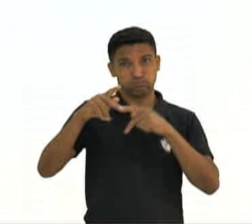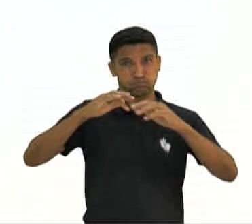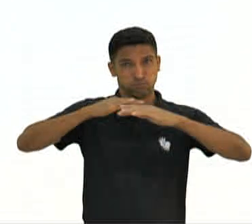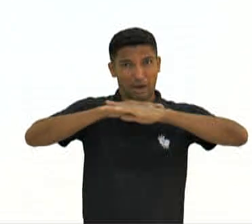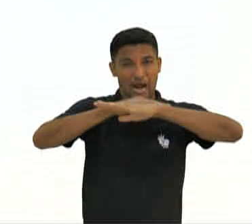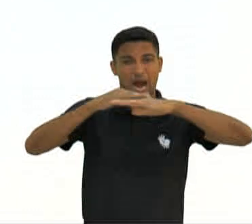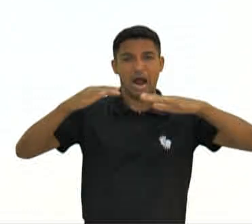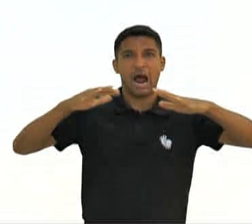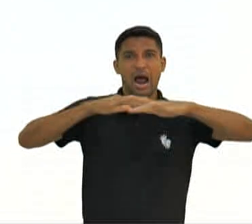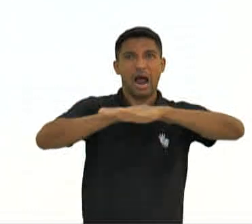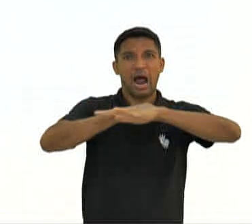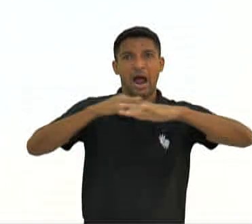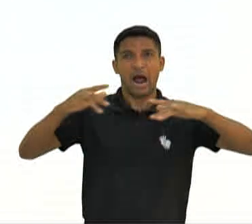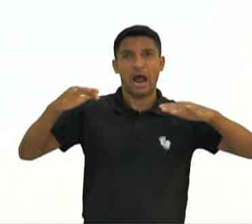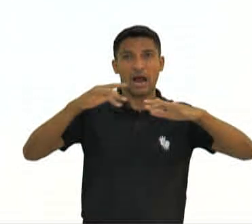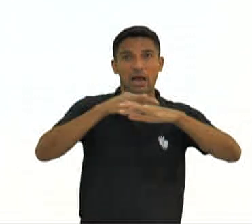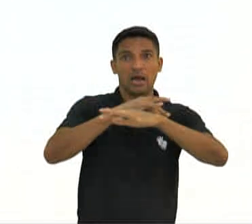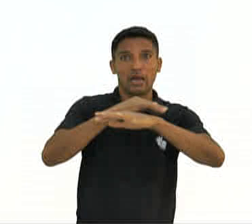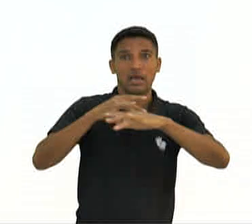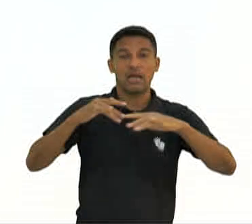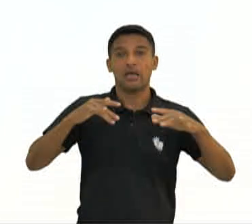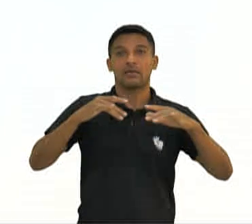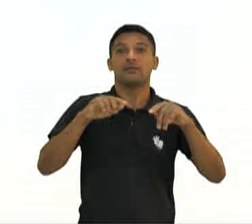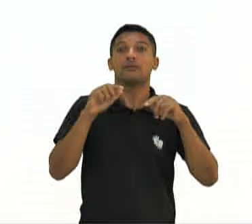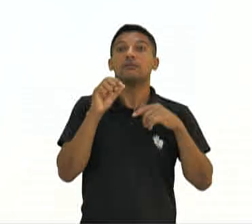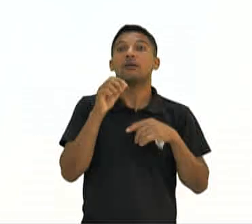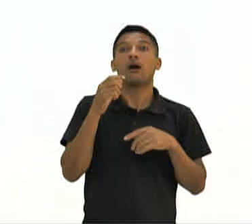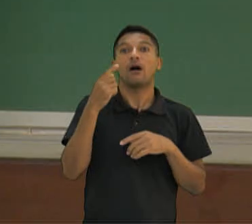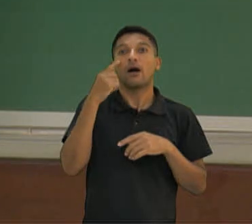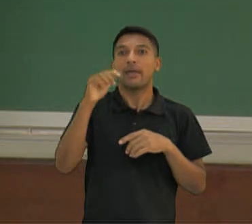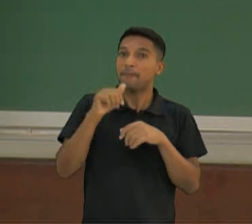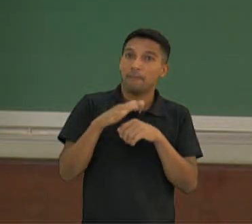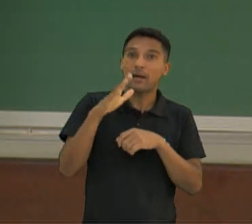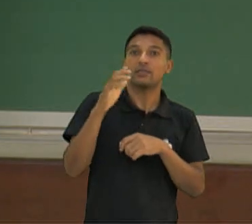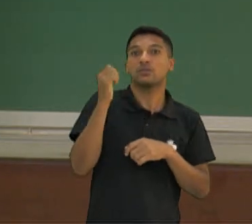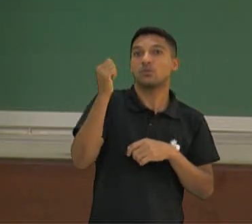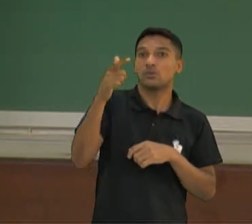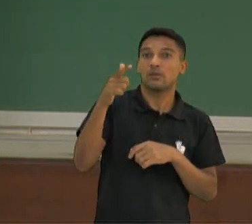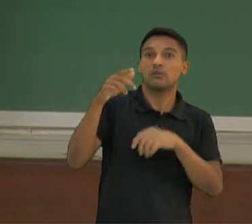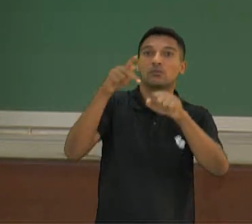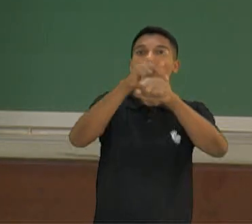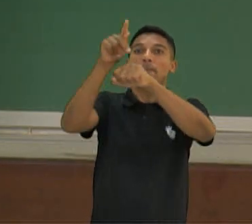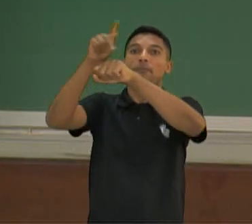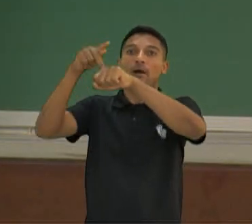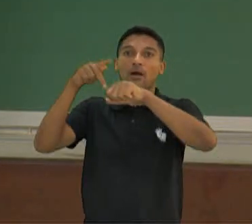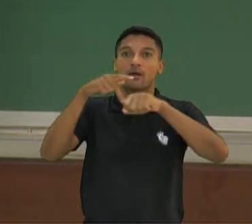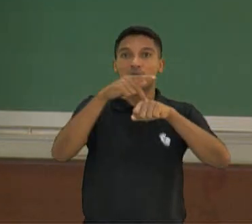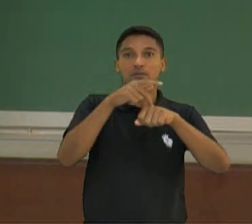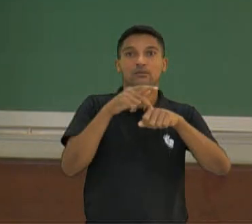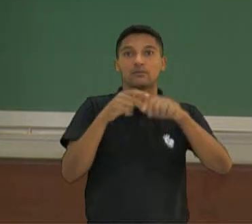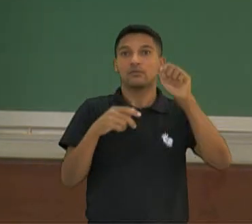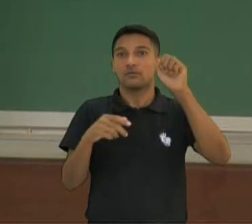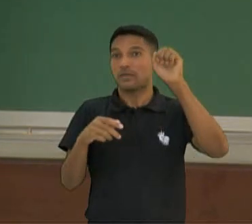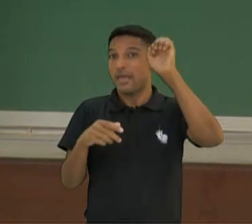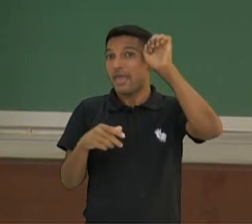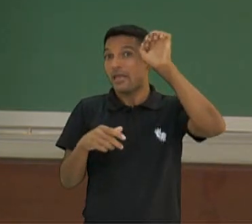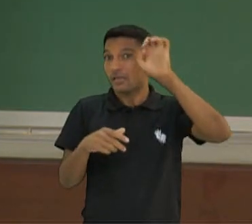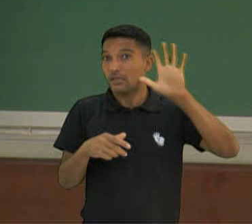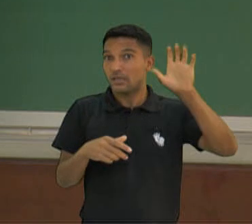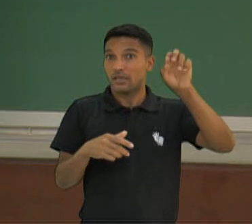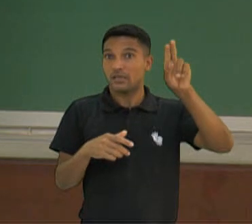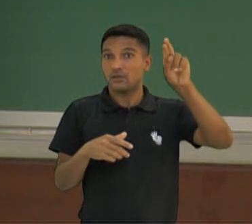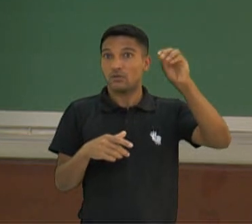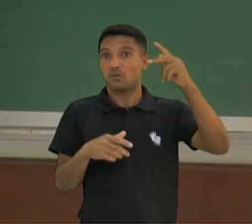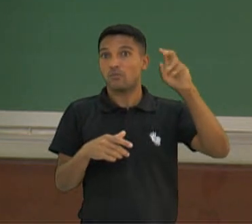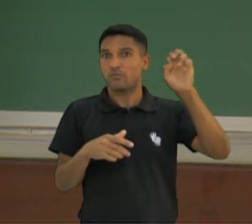Ou que a América do Norte, Central e Sul somadas. Porque eu tenho a presença da Índia, que tem mais de quase